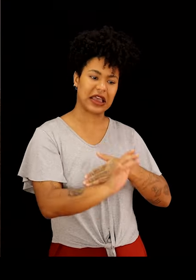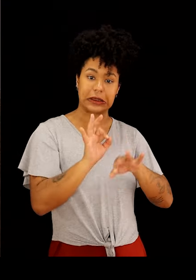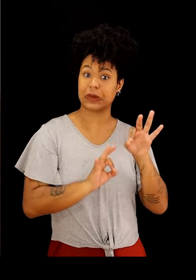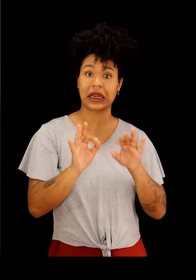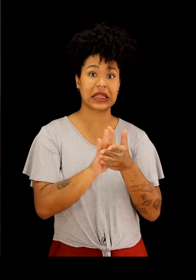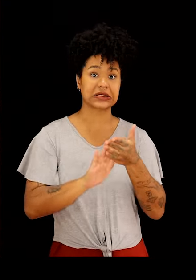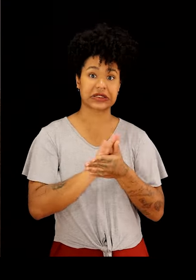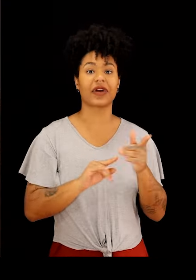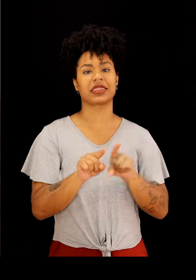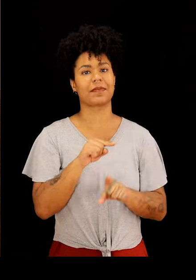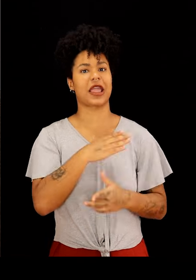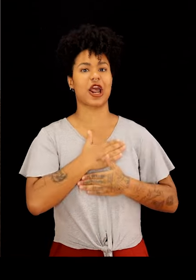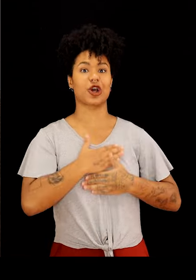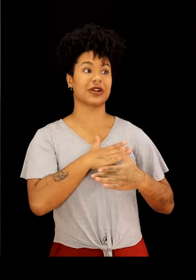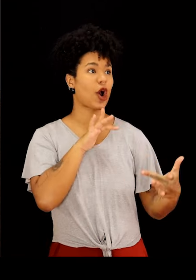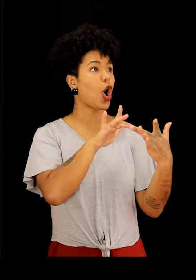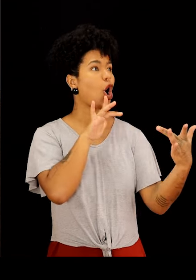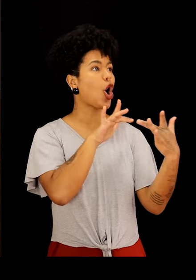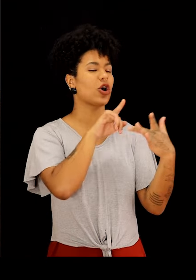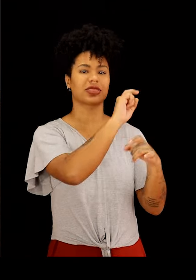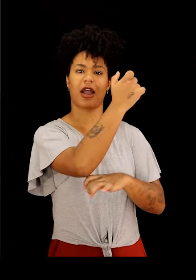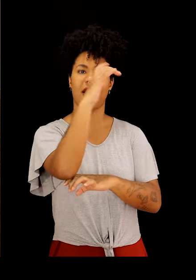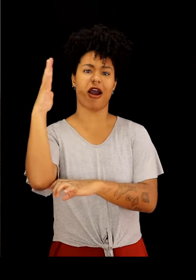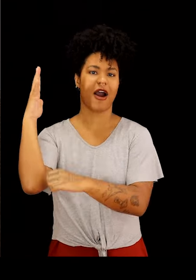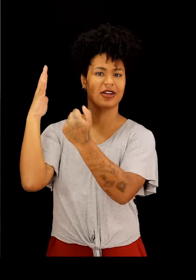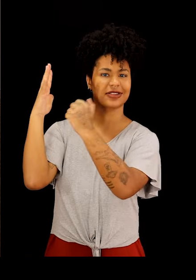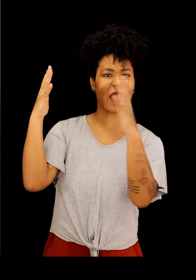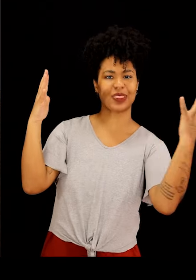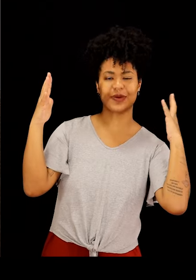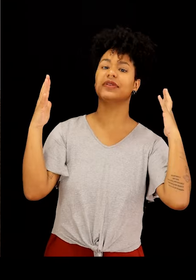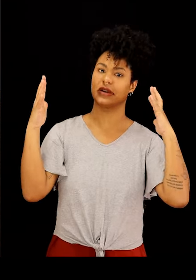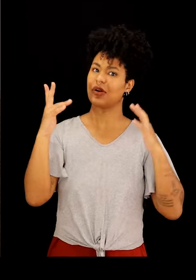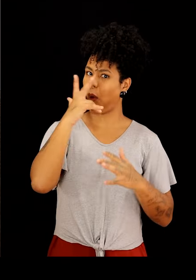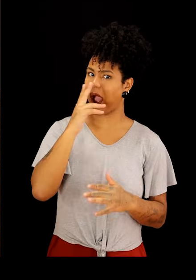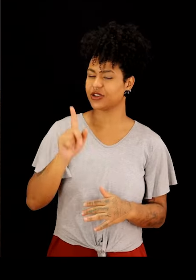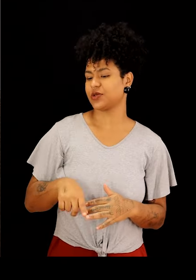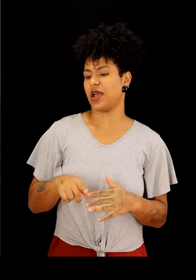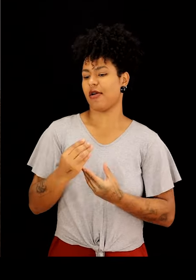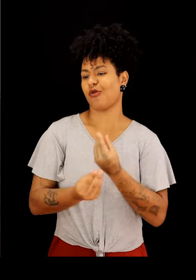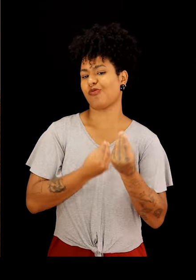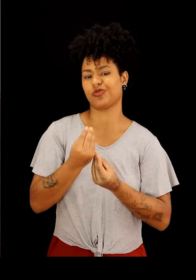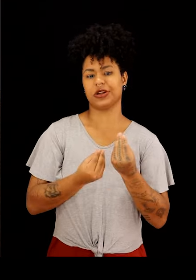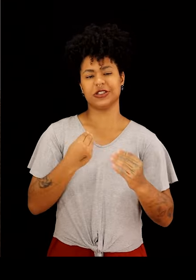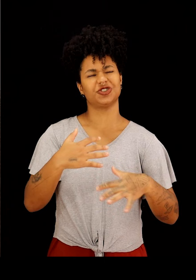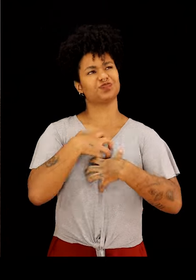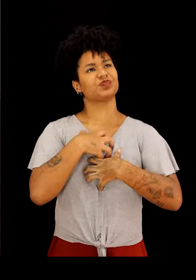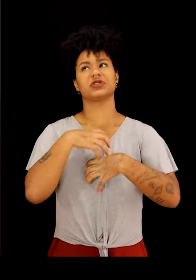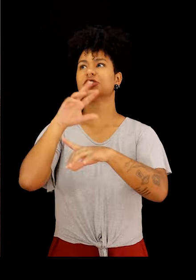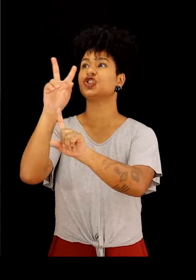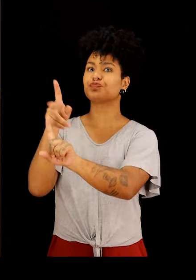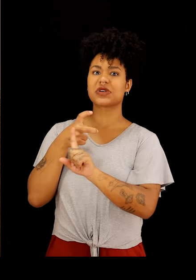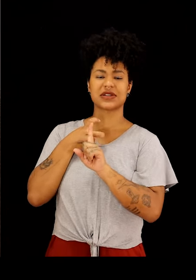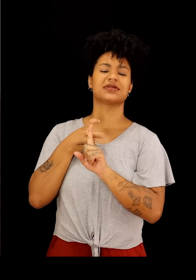muito também desse contato total com a natureza, que acho que é uma das fontes inspiradoras dele. Mas